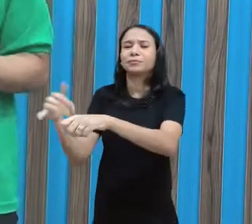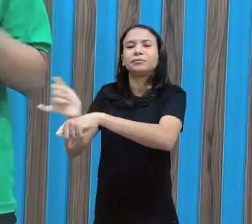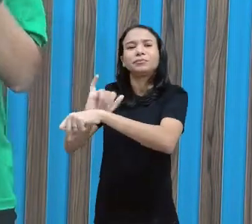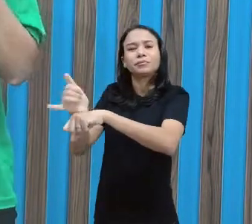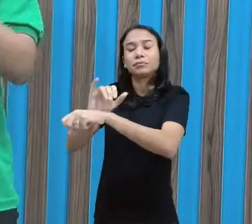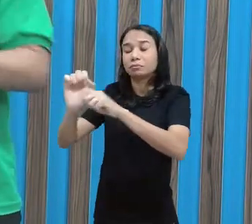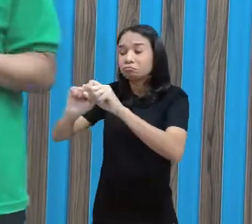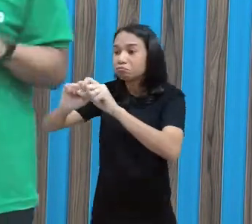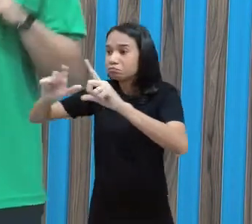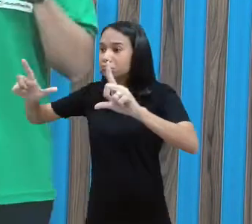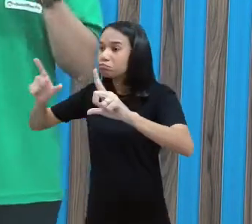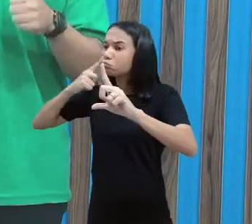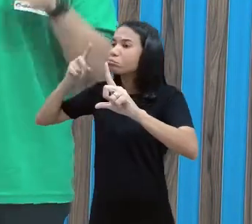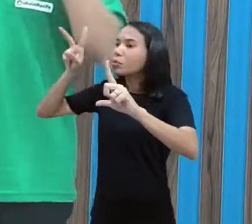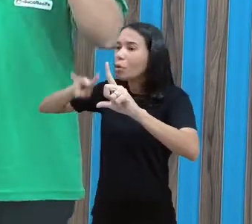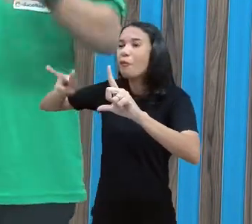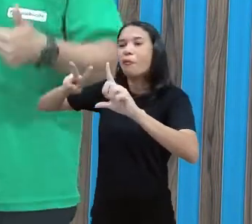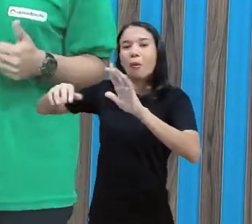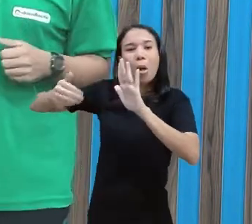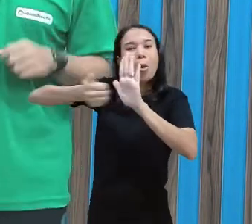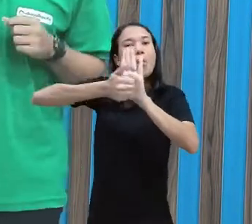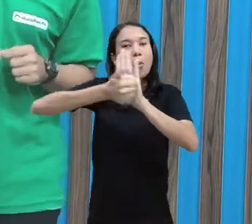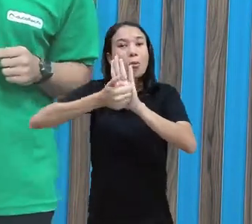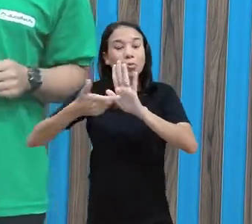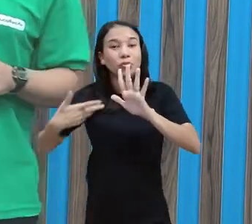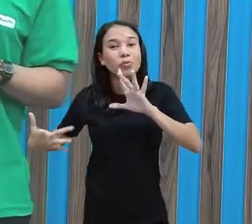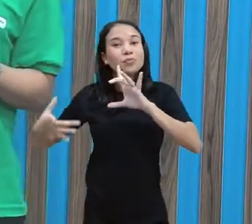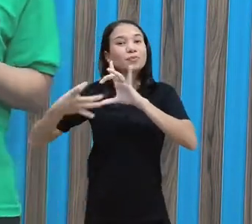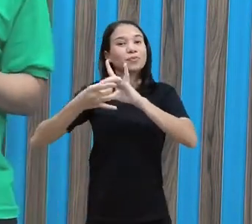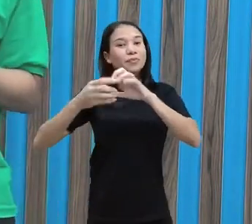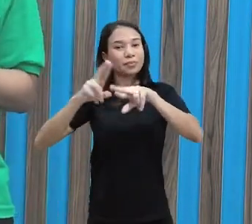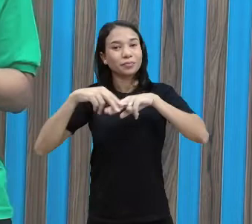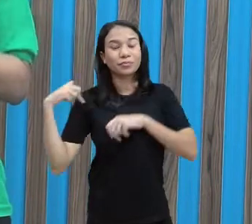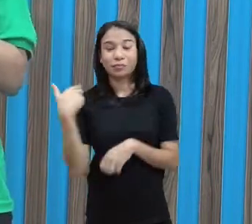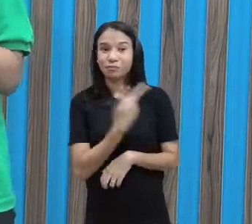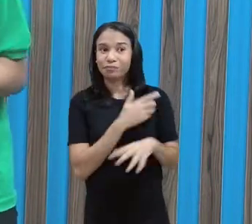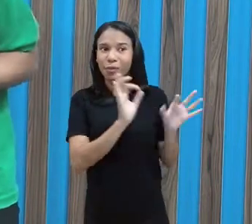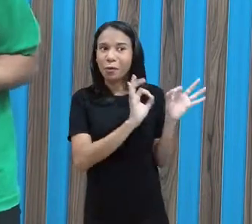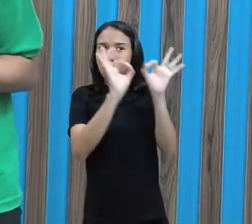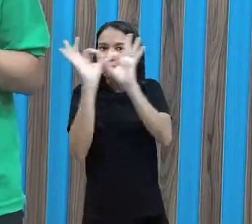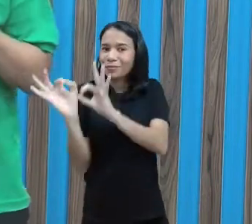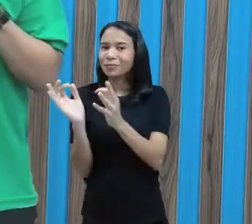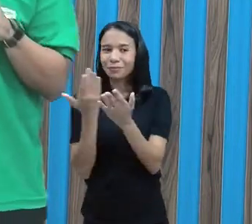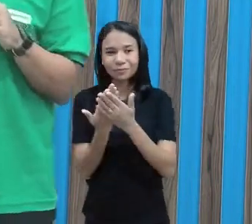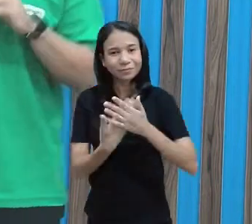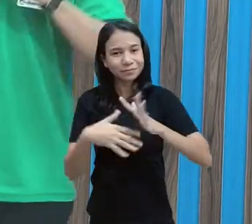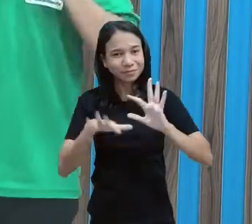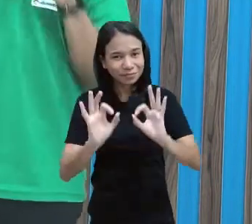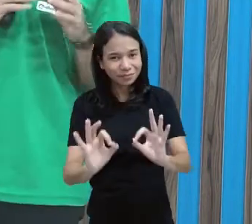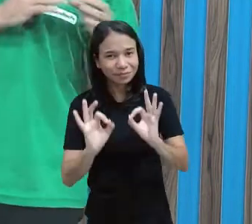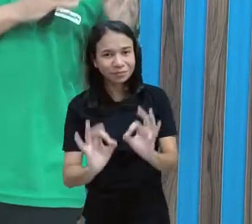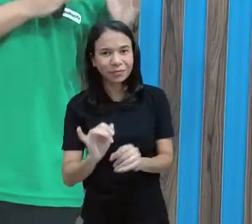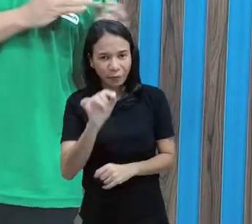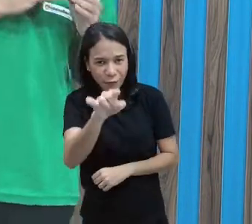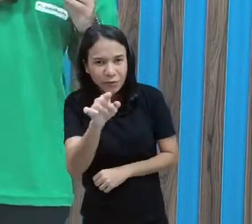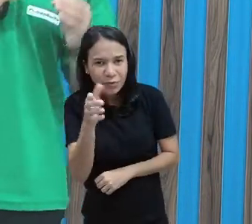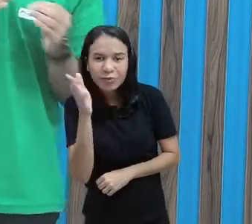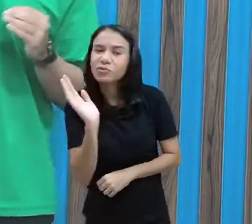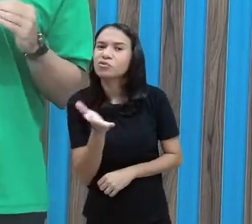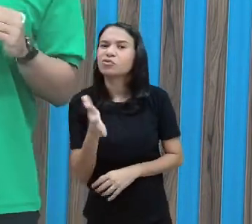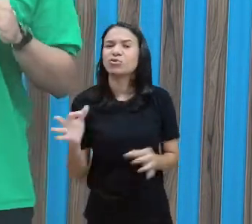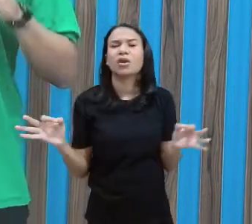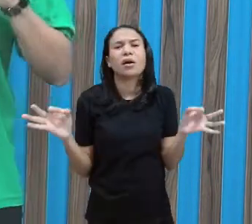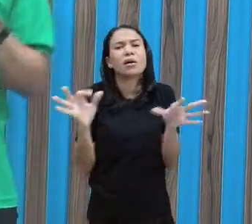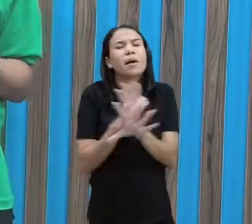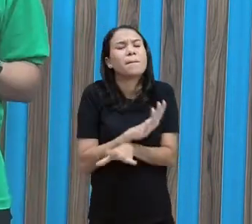YouTube. Entra lá, curte e segue para acompanhar as nossas aulas. Então, vocês já estão